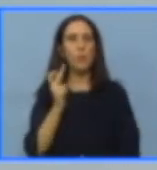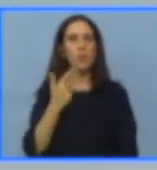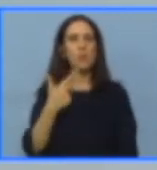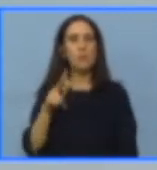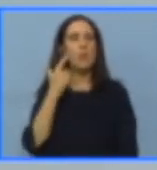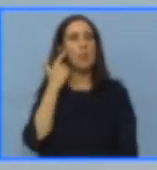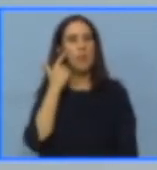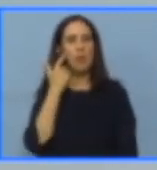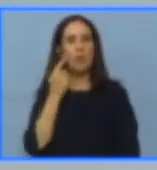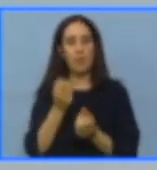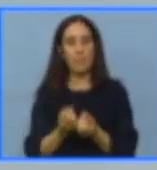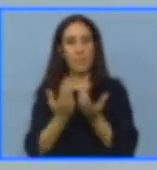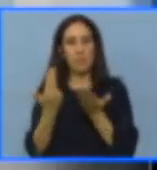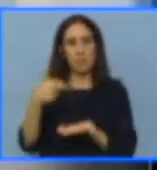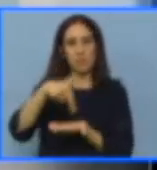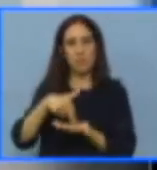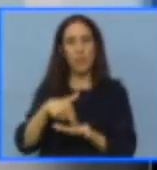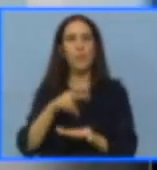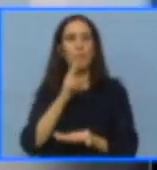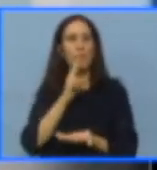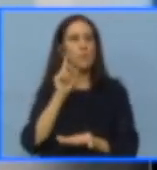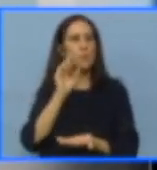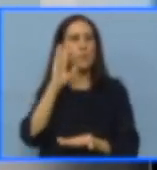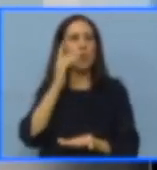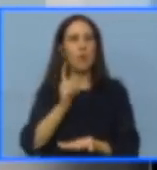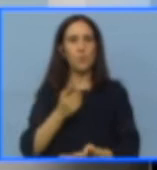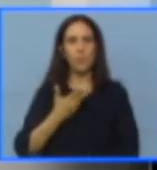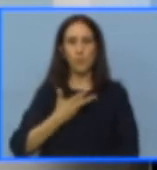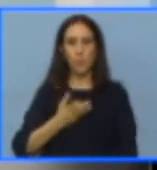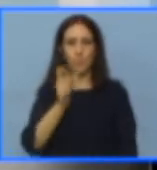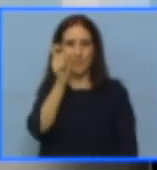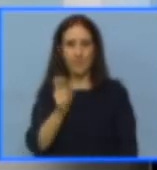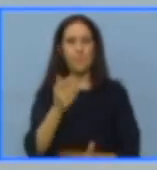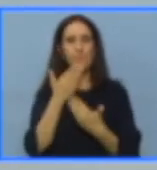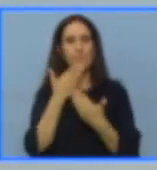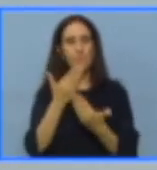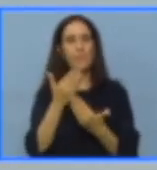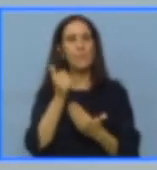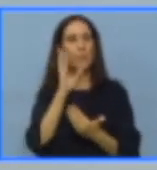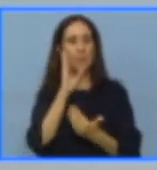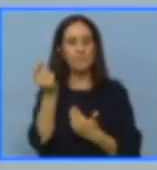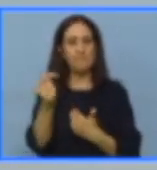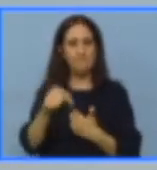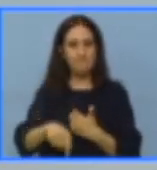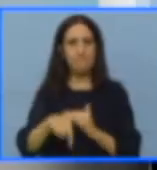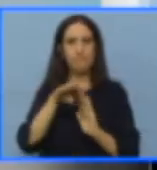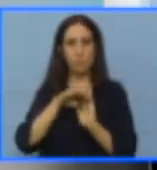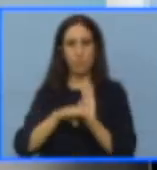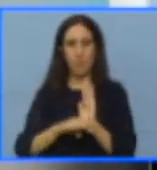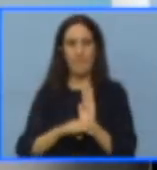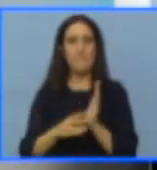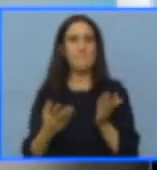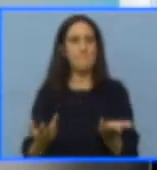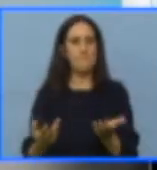das aparições de Fátima. Dr. António Filipe Pimentel, muito boa tarde, obrigado por estar neste programa. O que é que se pode ver, de facto,